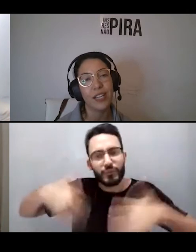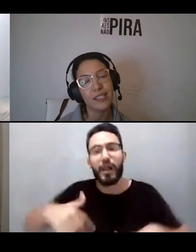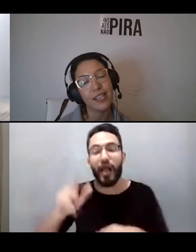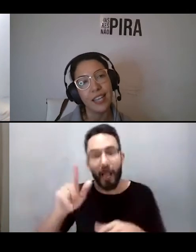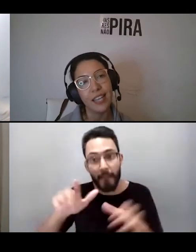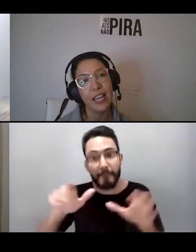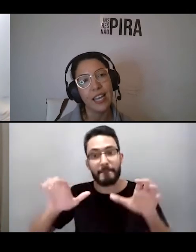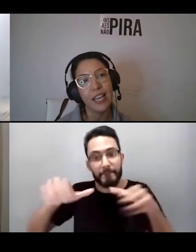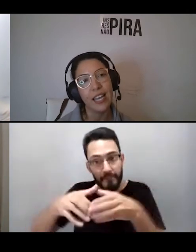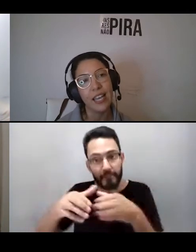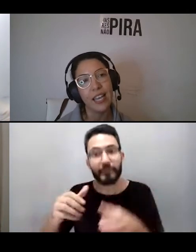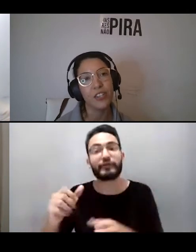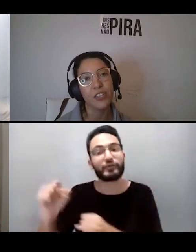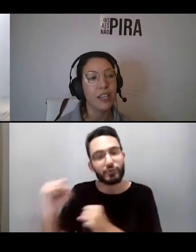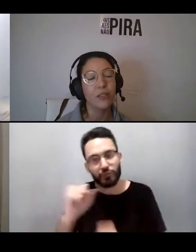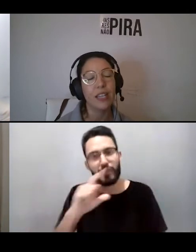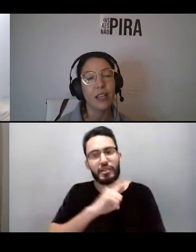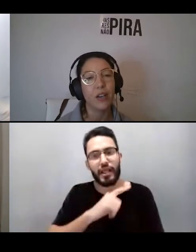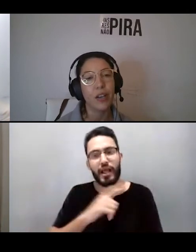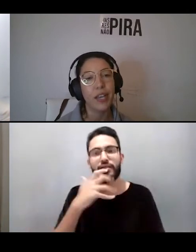que hoje na C&T